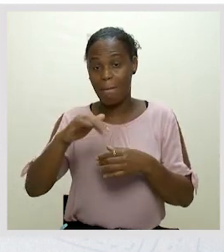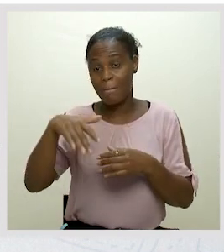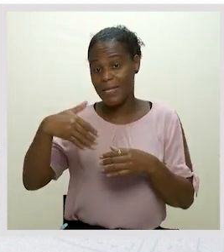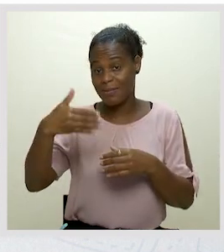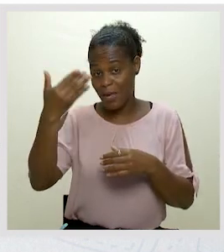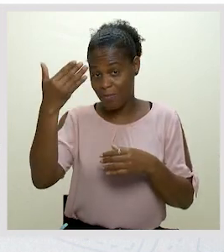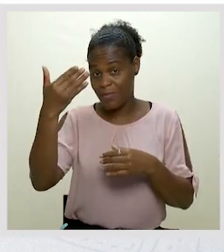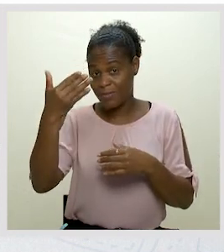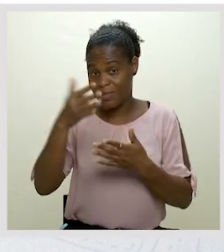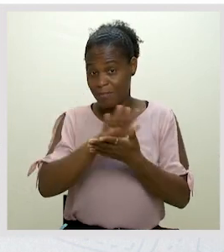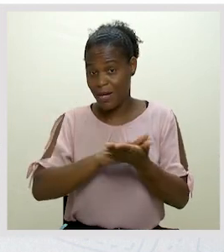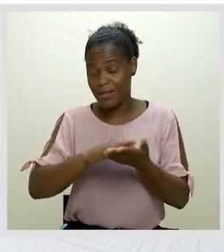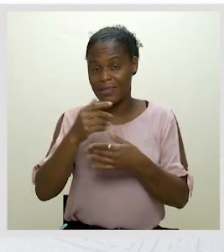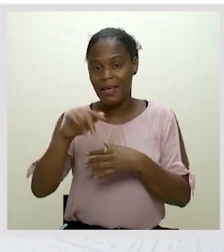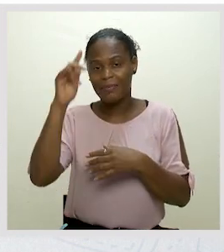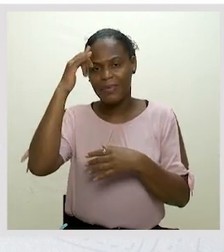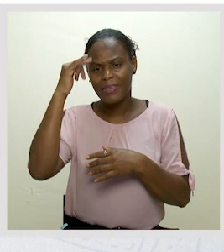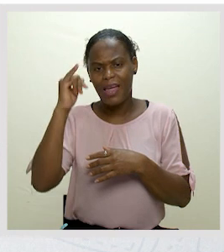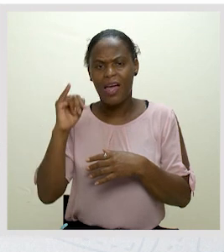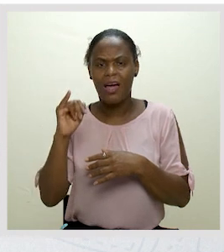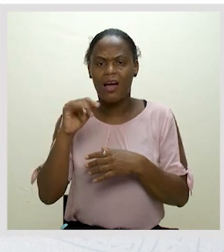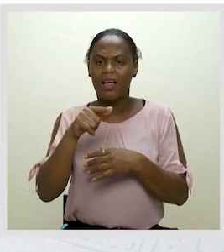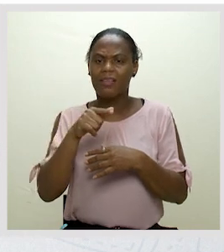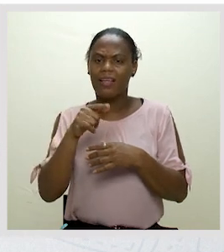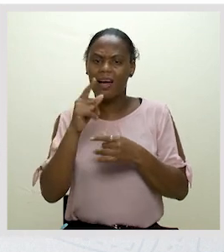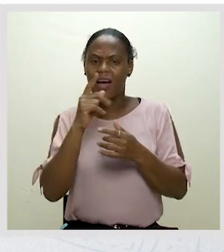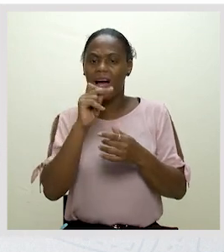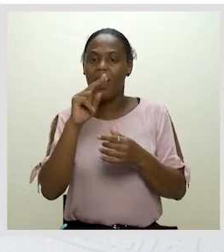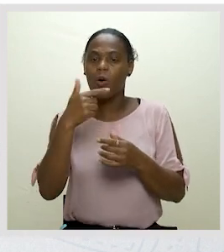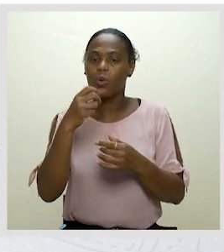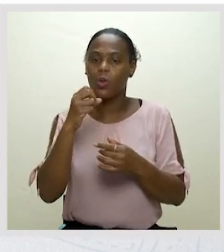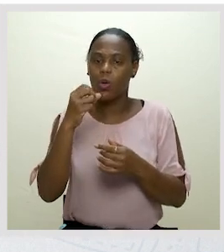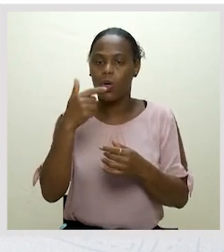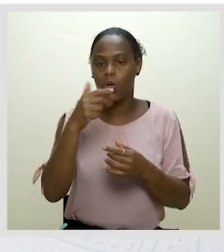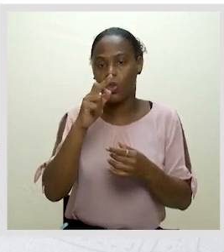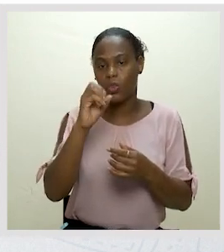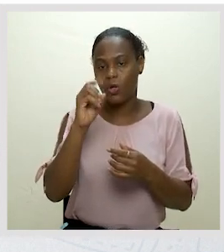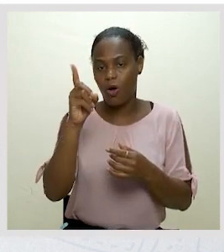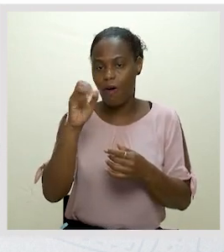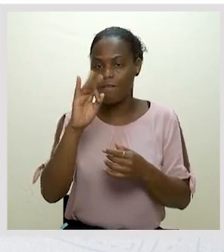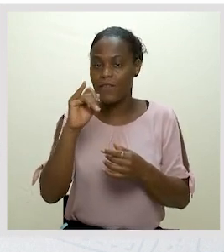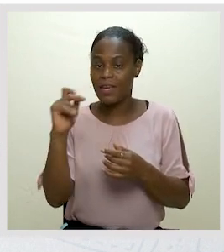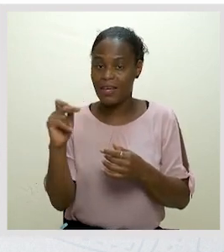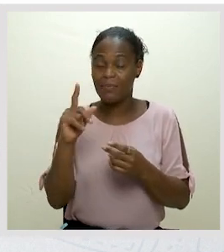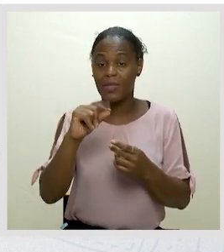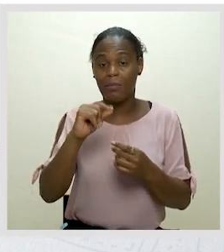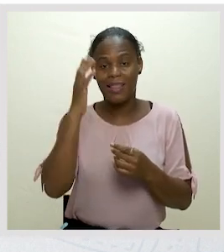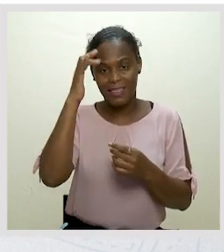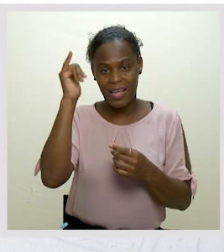baseou fundamentalmente nas ideias de autotrófica e as